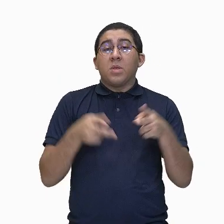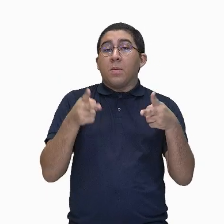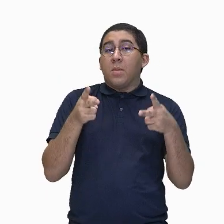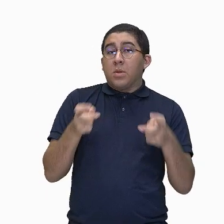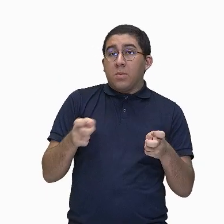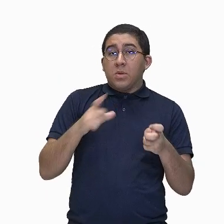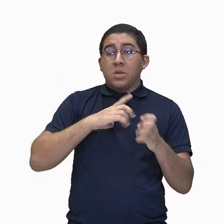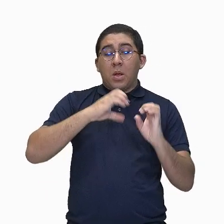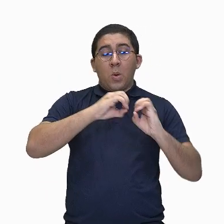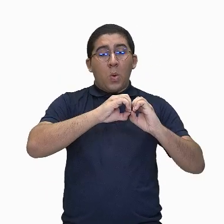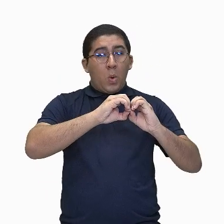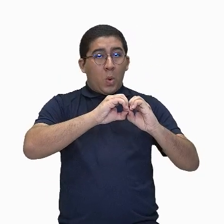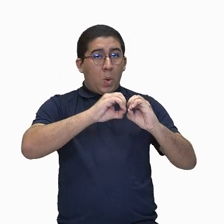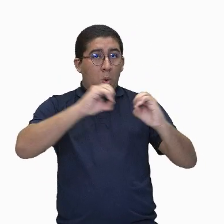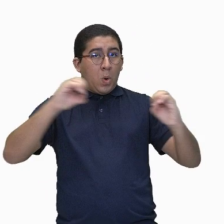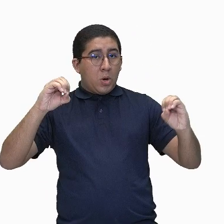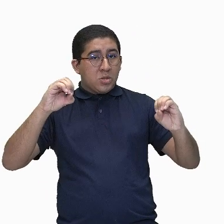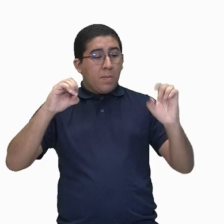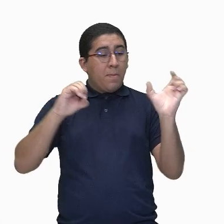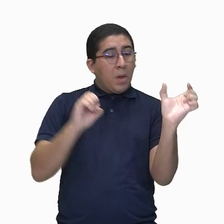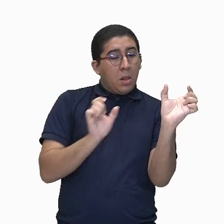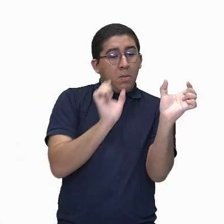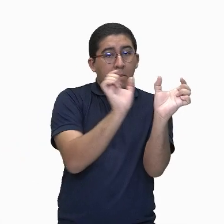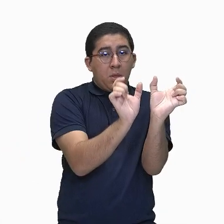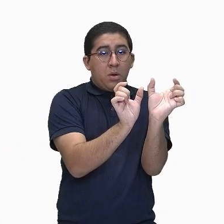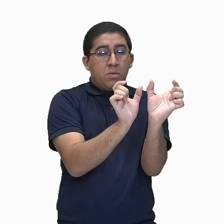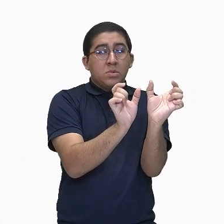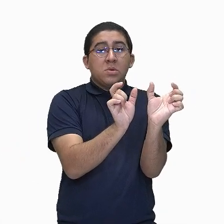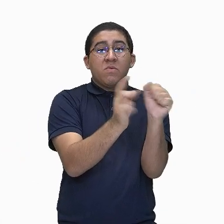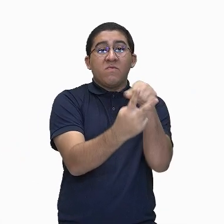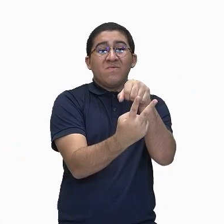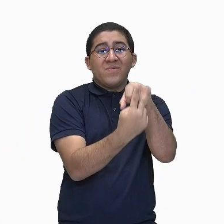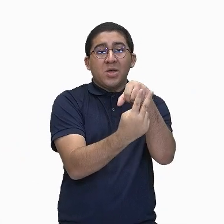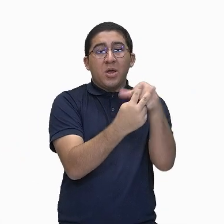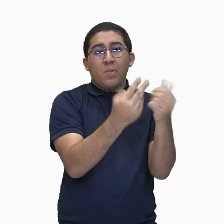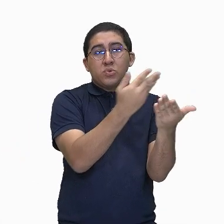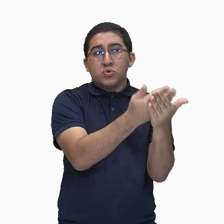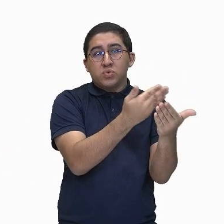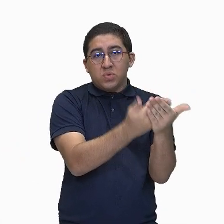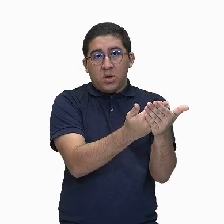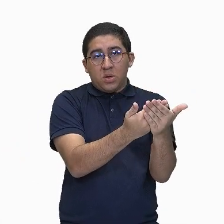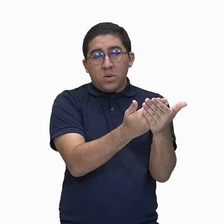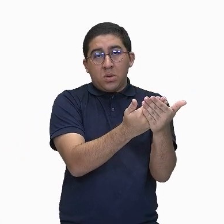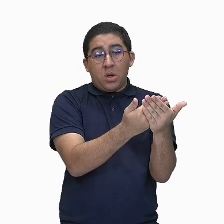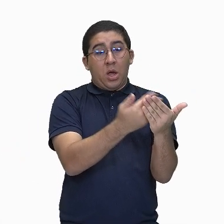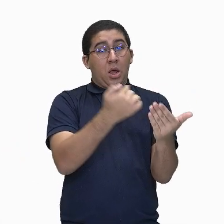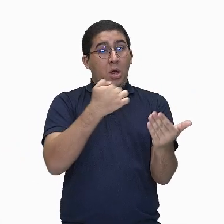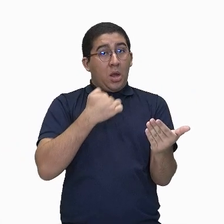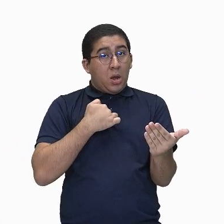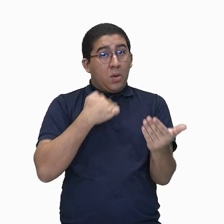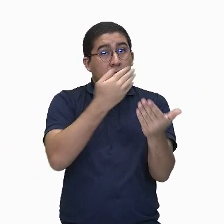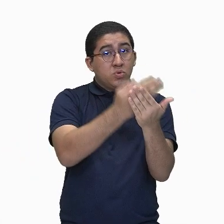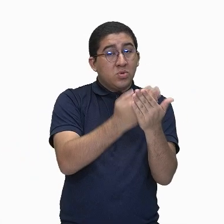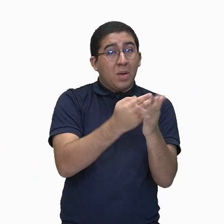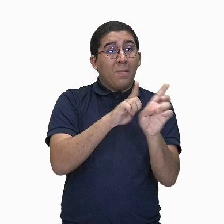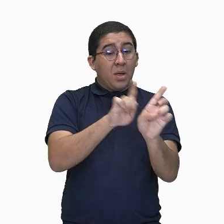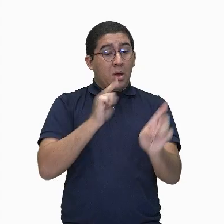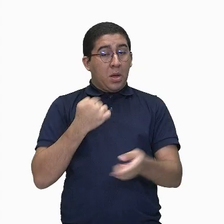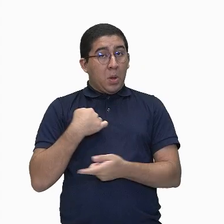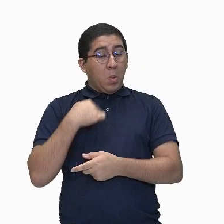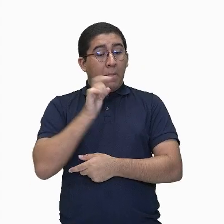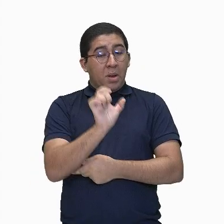oração caracterizada pelo verbo estudar. O sujeito ele está oculto aí, né? Eu estudei bastante. Então, eu tenho